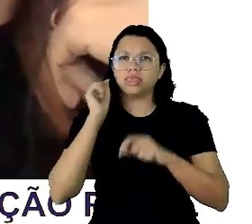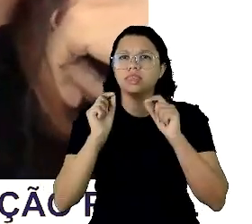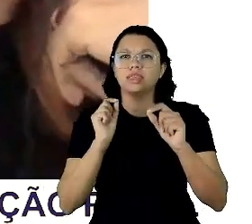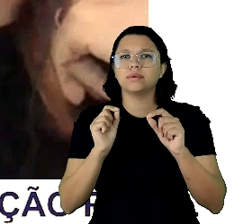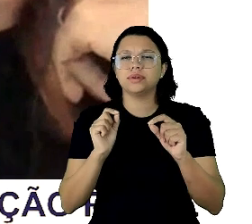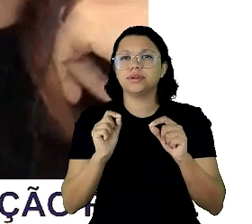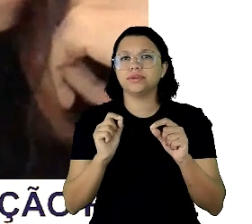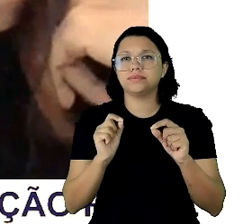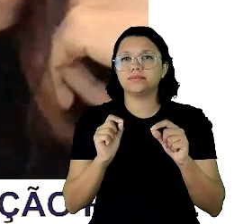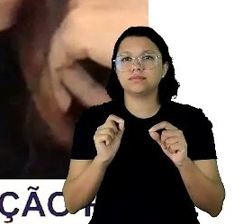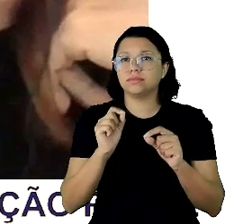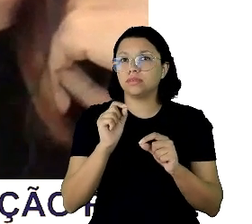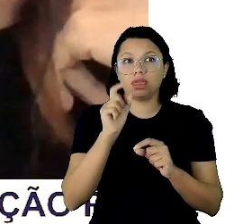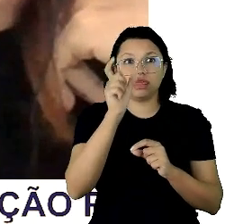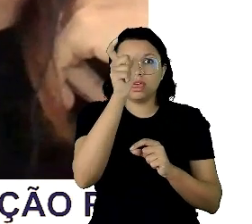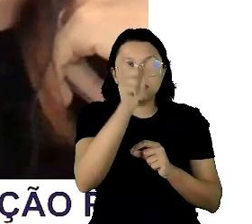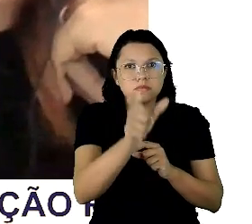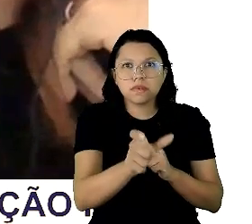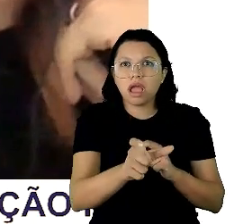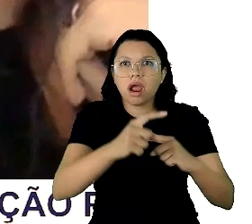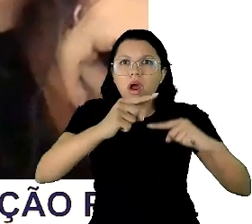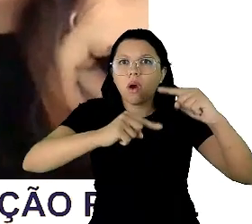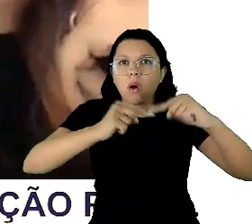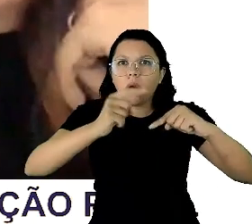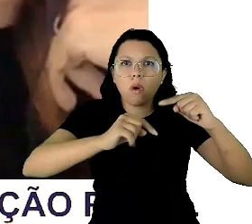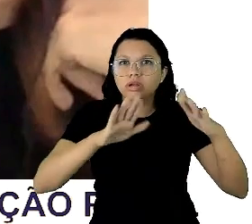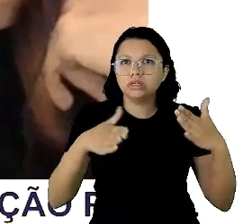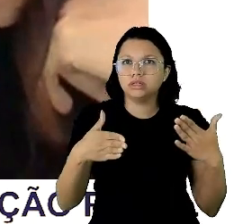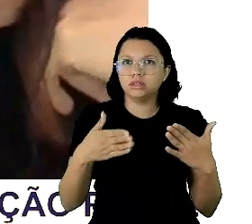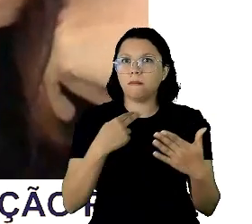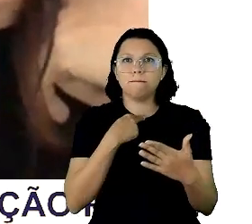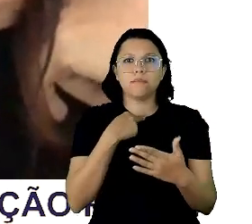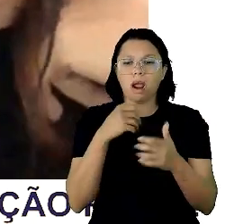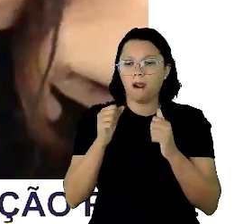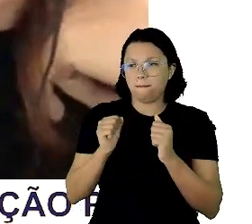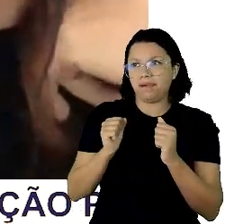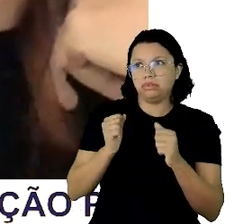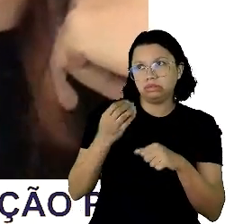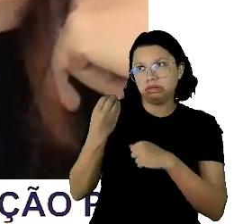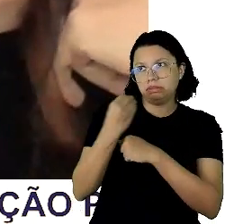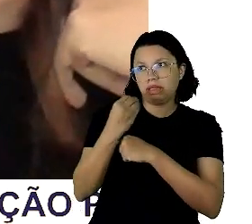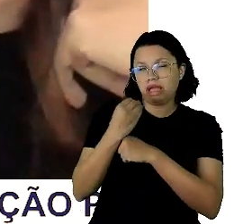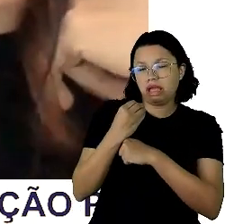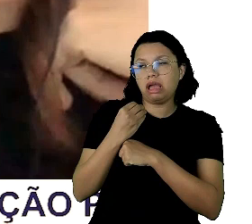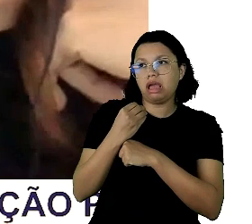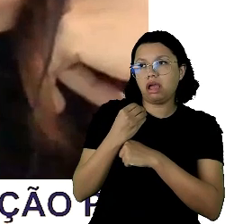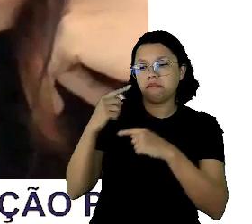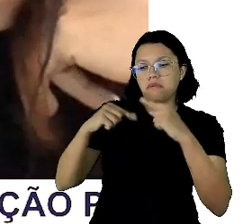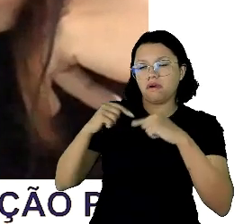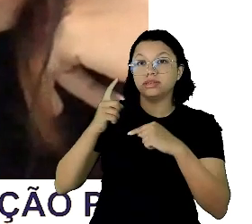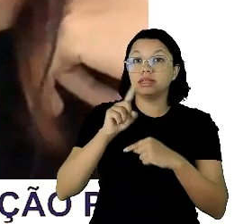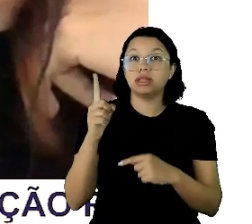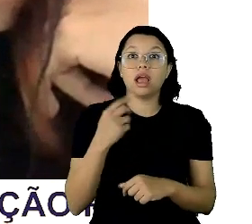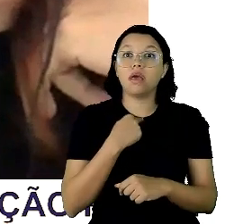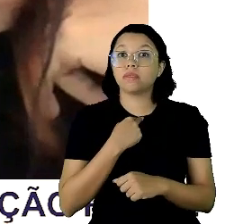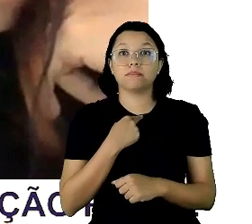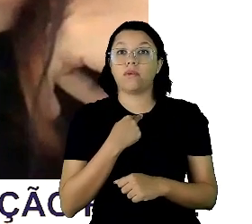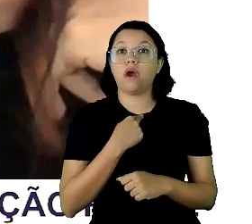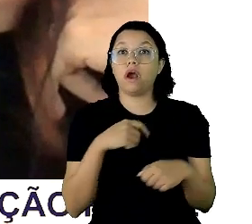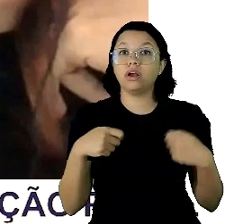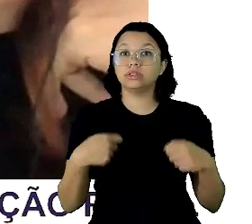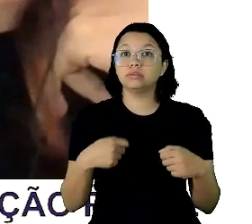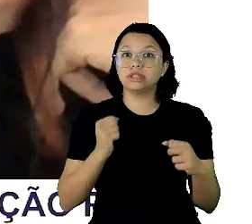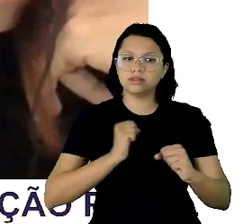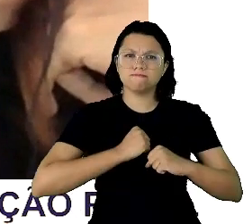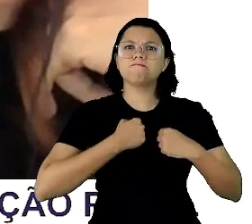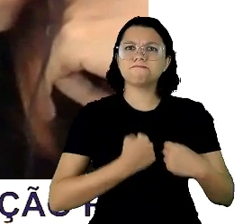são coisa e que não podem ser tratadas dessa forma e reagirem com bastante